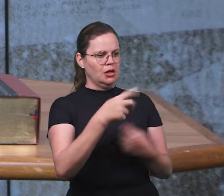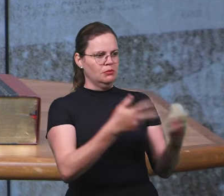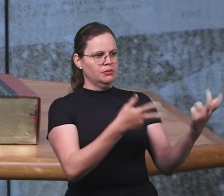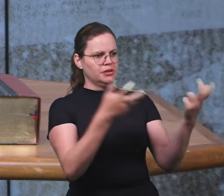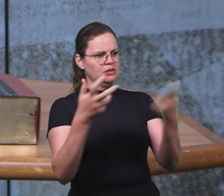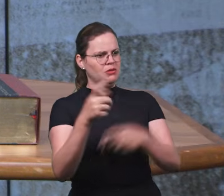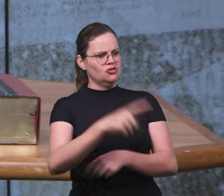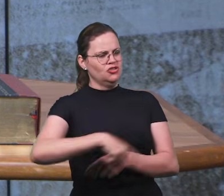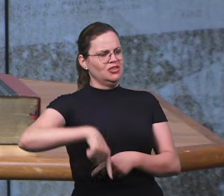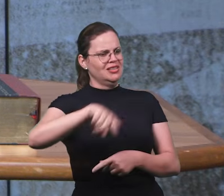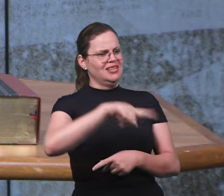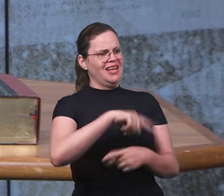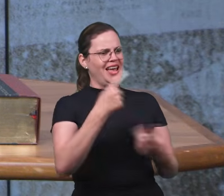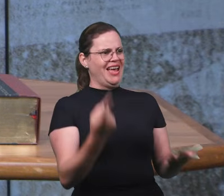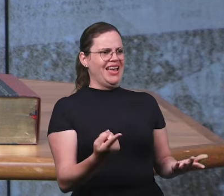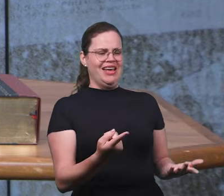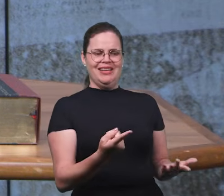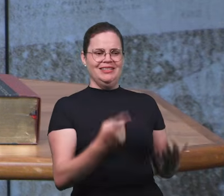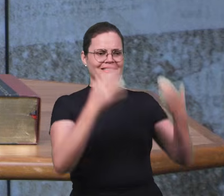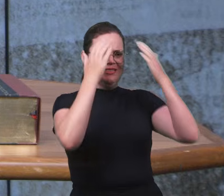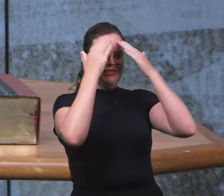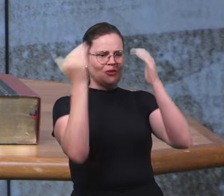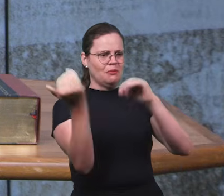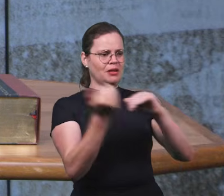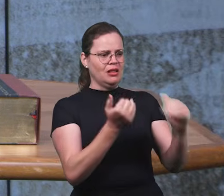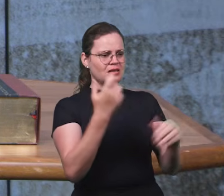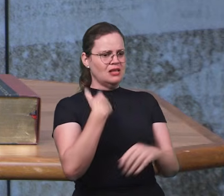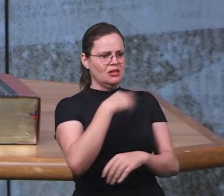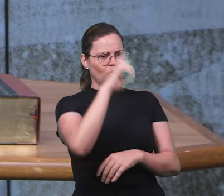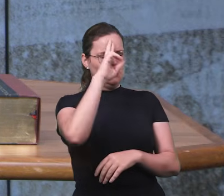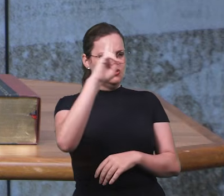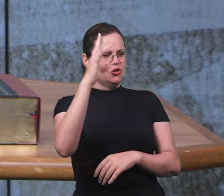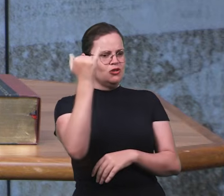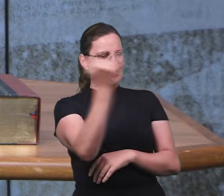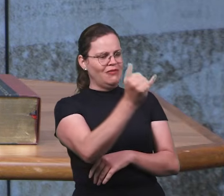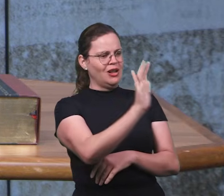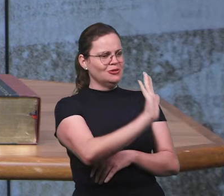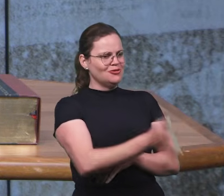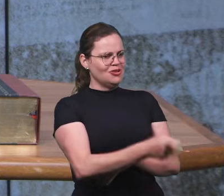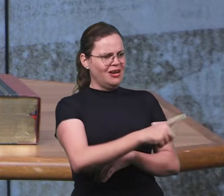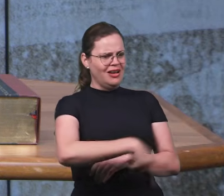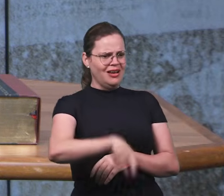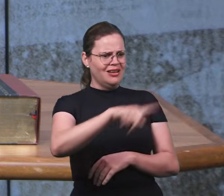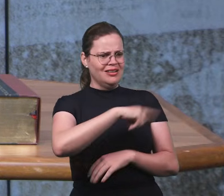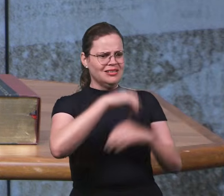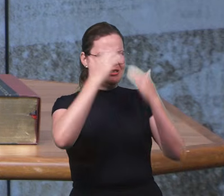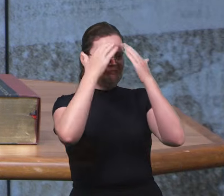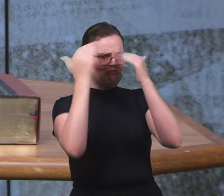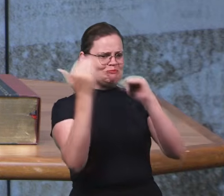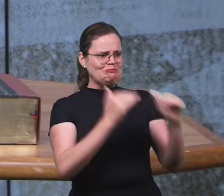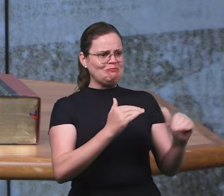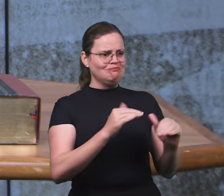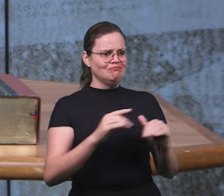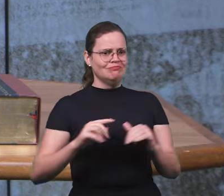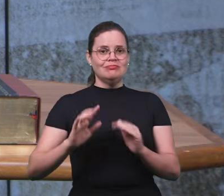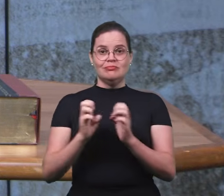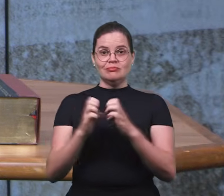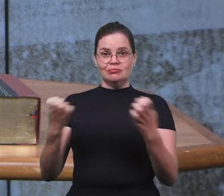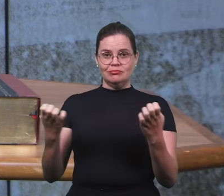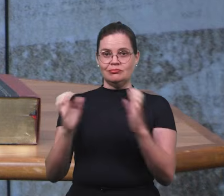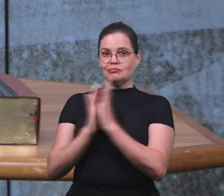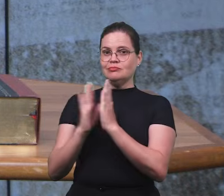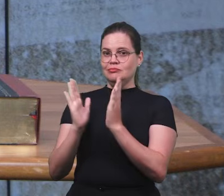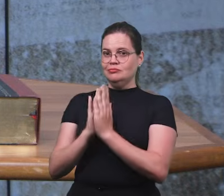viu que eles estavam descumprindo as orientações do Senhor. E ele ora ao Senhor. Então